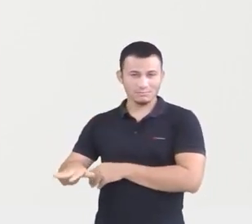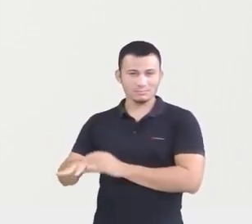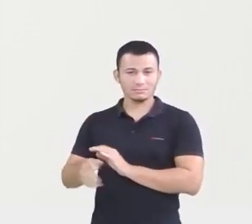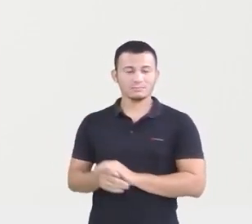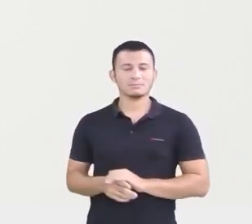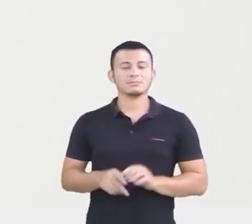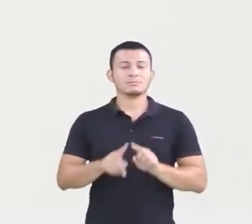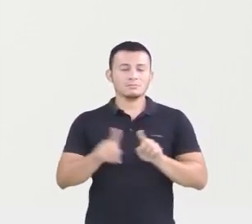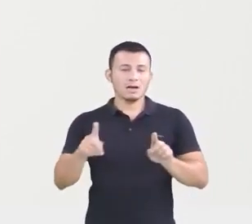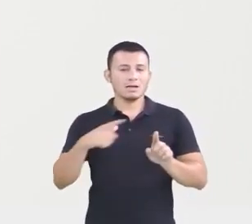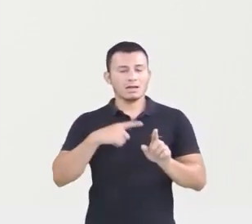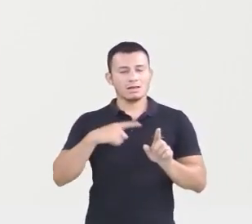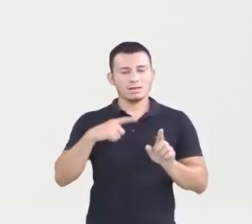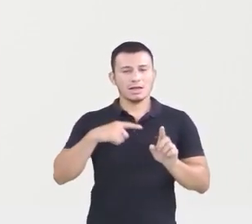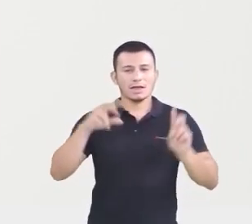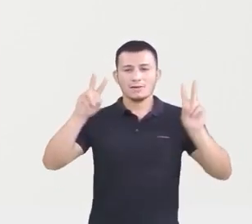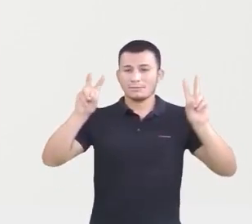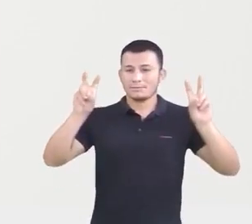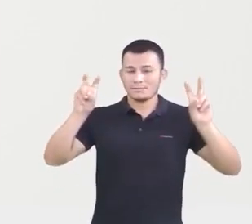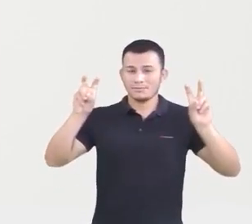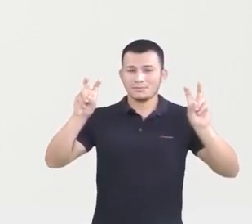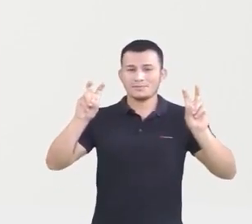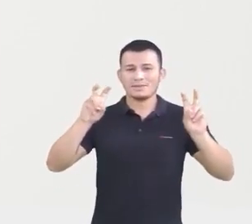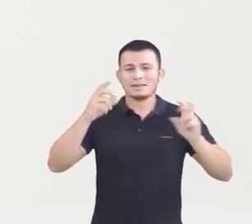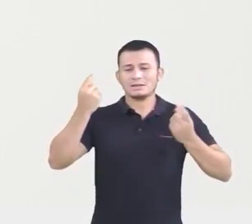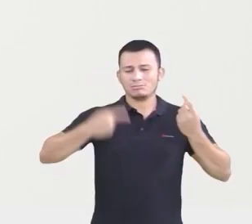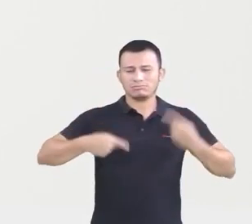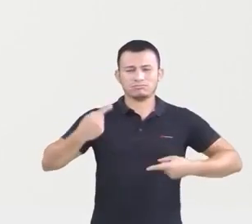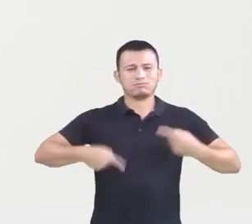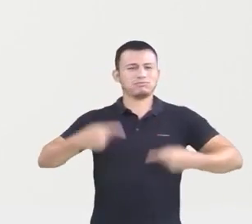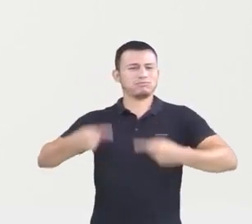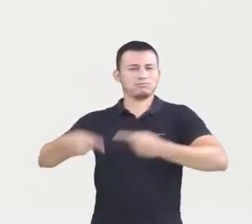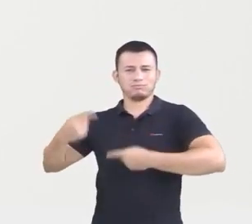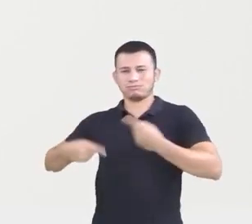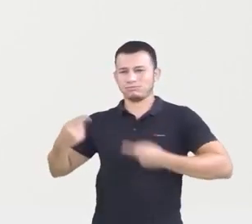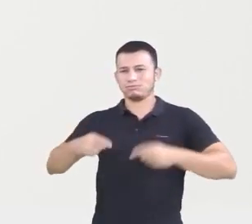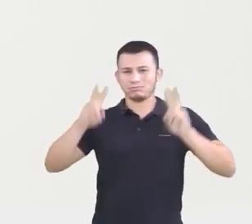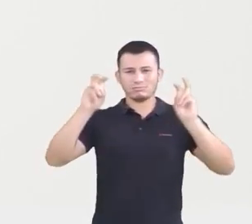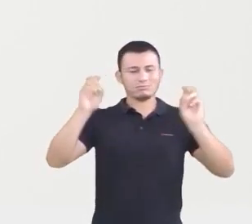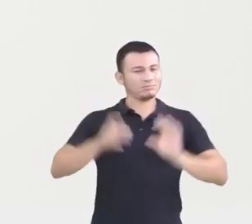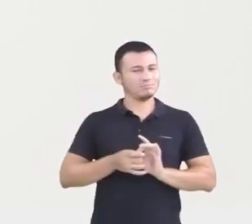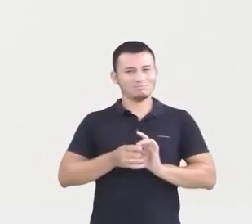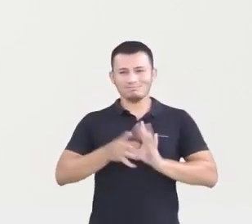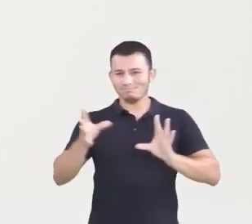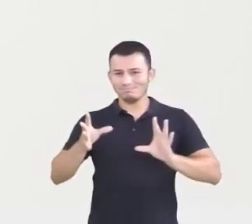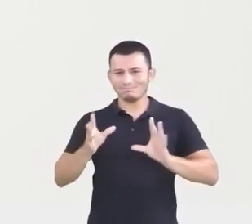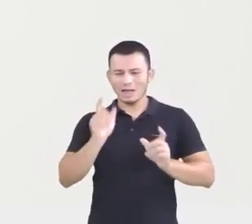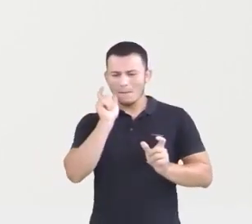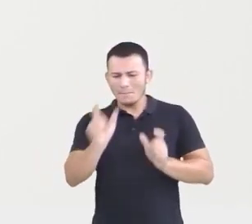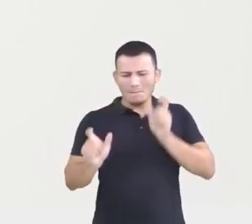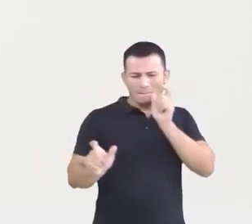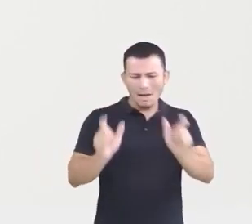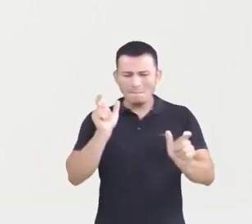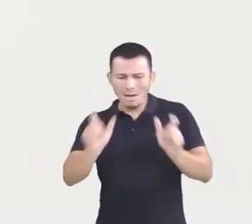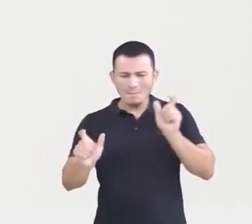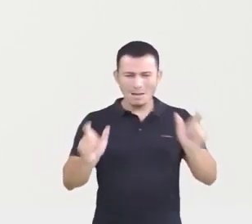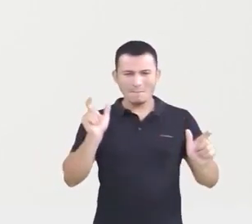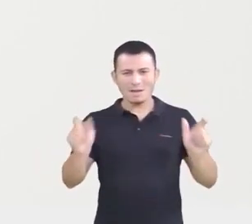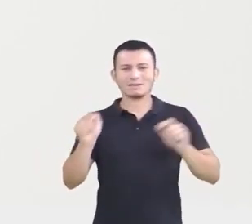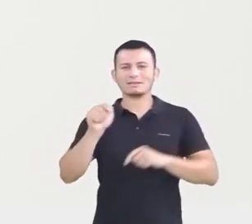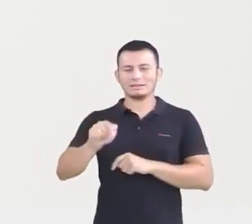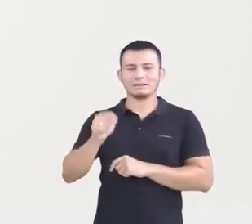mas que aborda uma série de discussões sobre os mais diversos assuntos, criticando a cultura